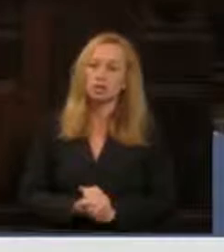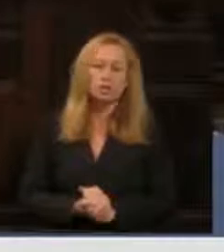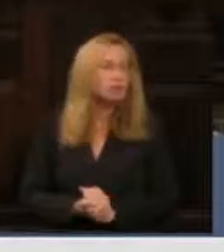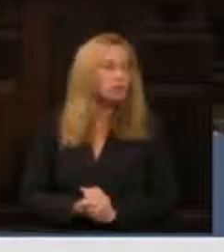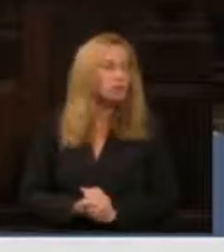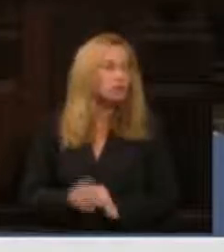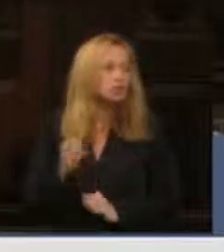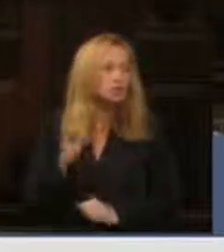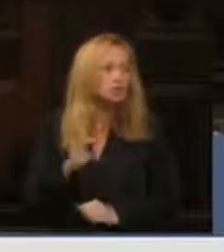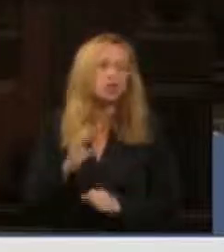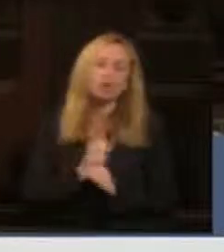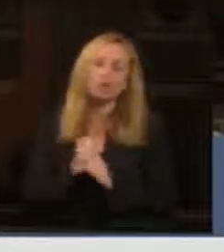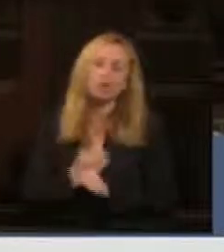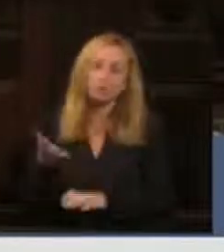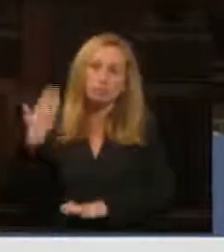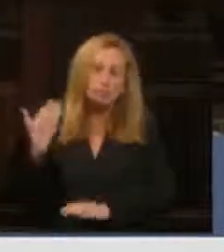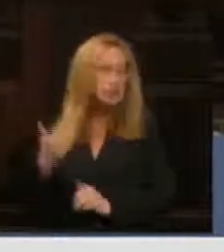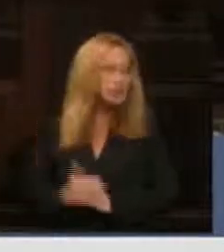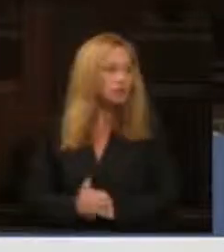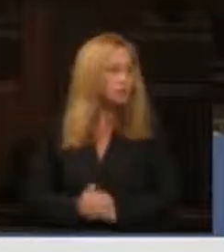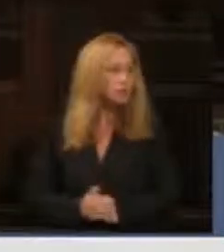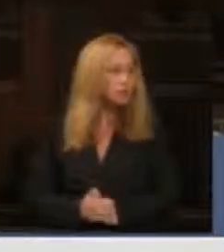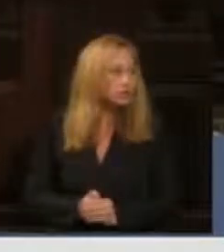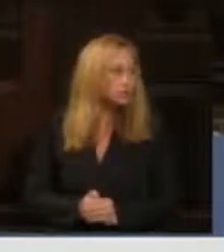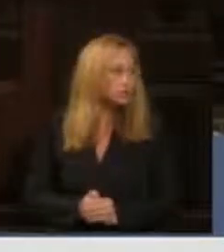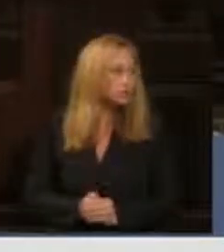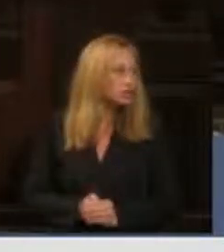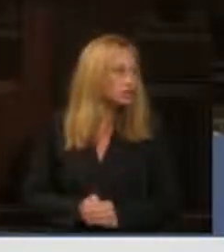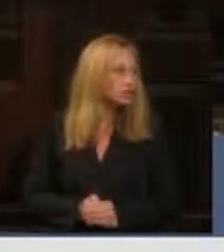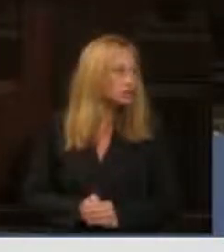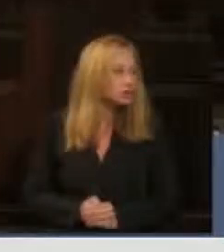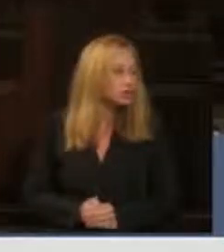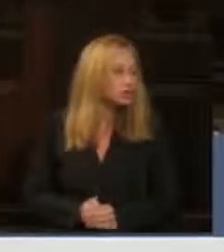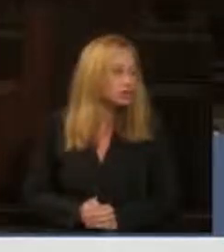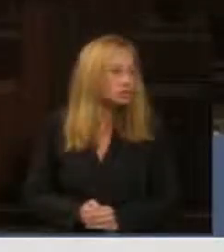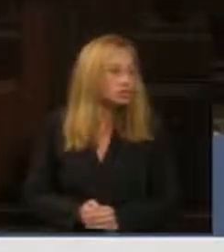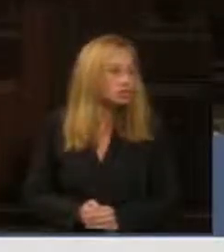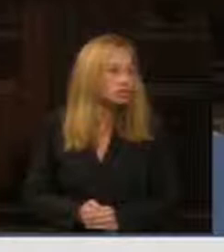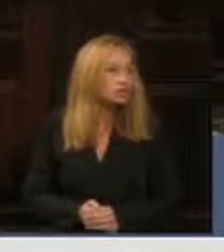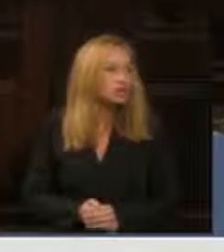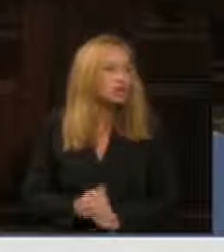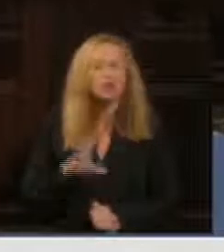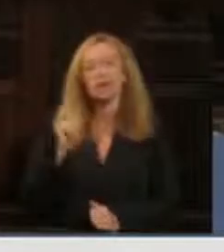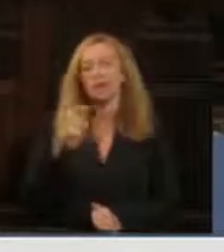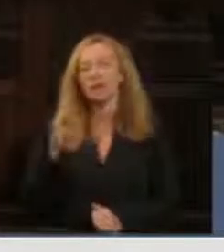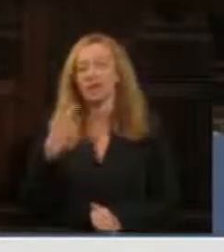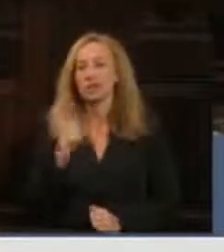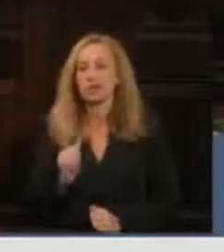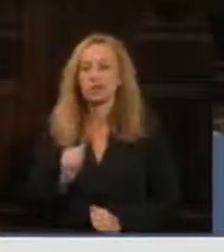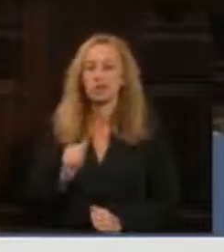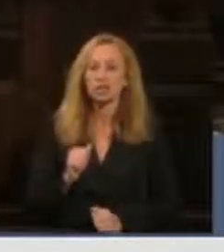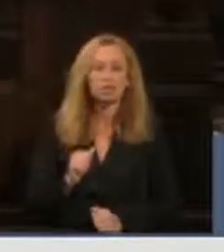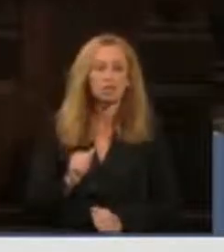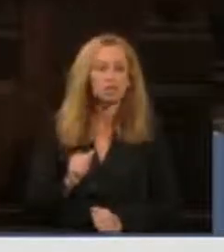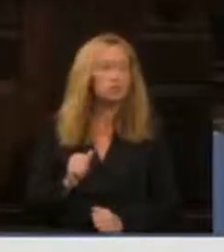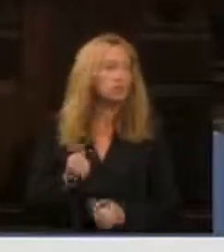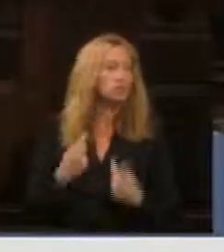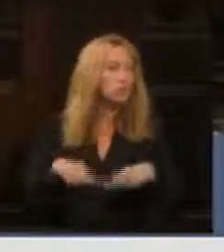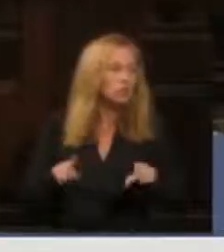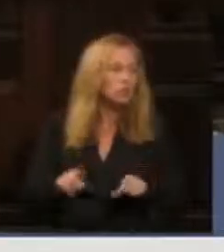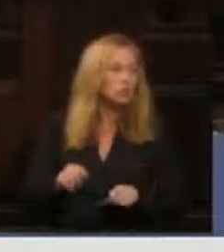Somente no ano passado, a campanha de 21 dias de combate ao racismo realizou mais de